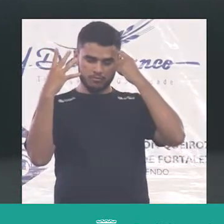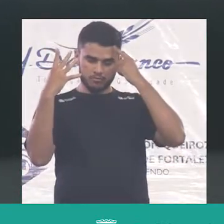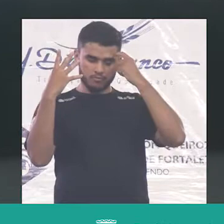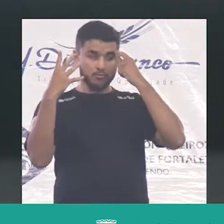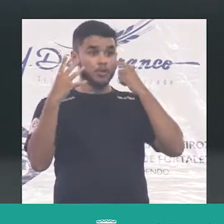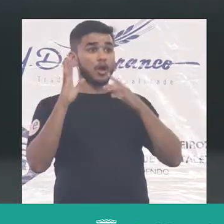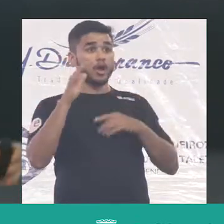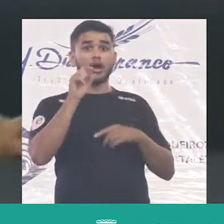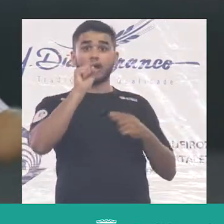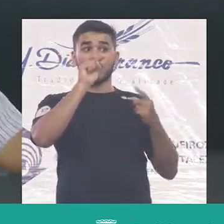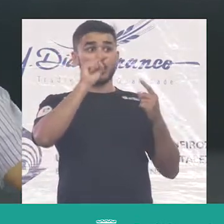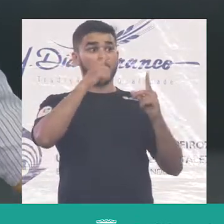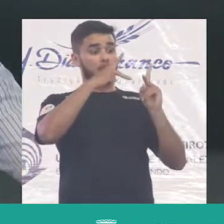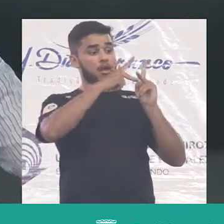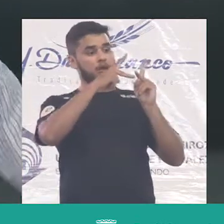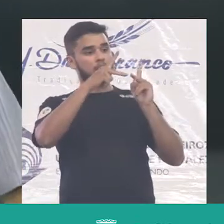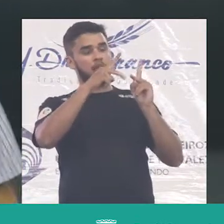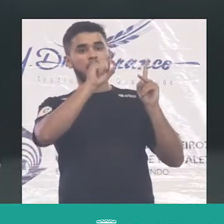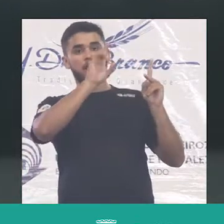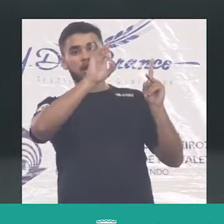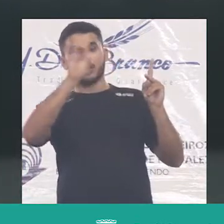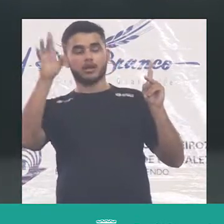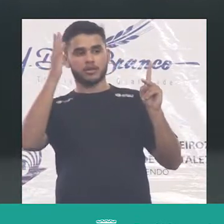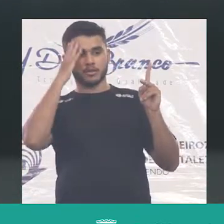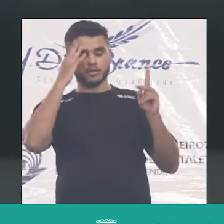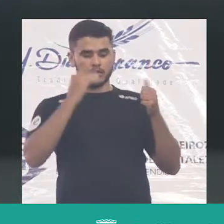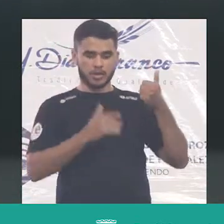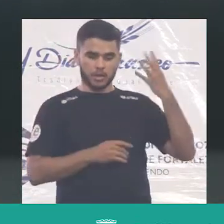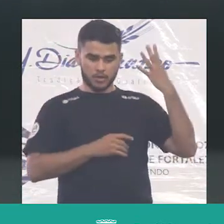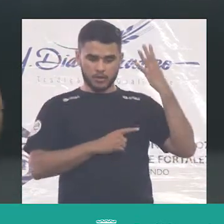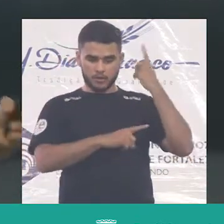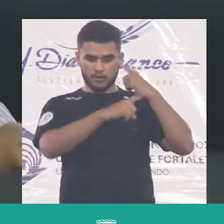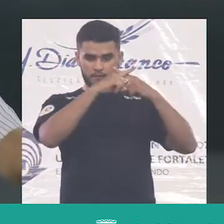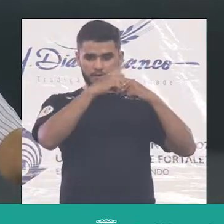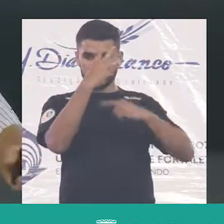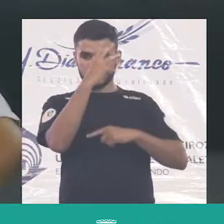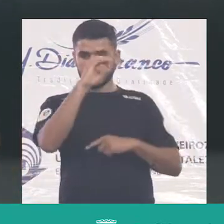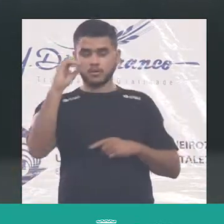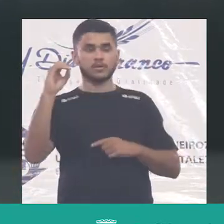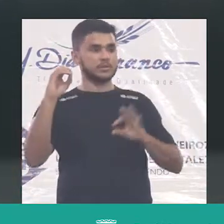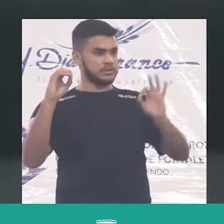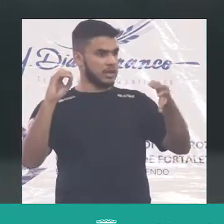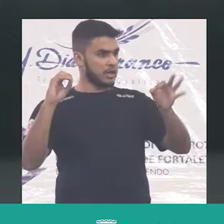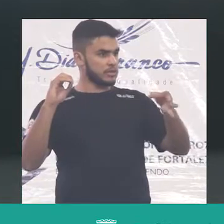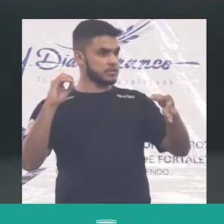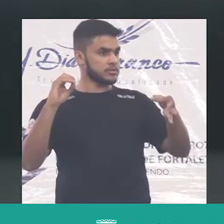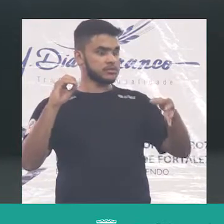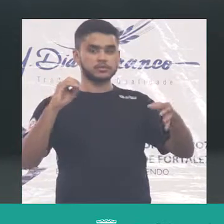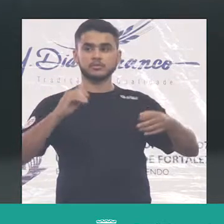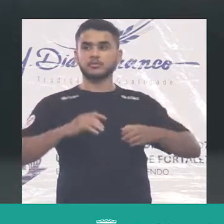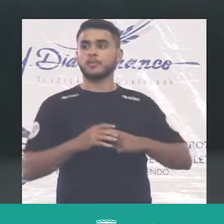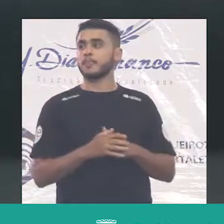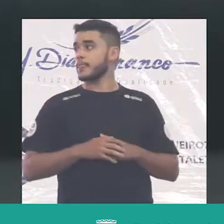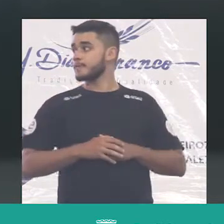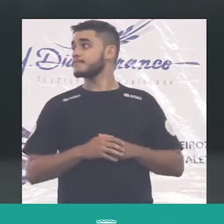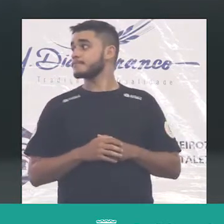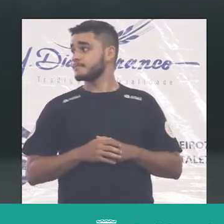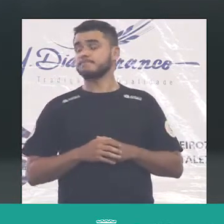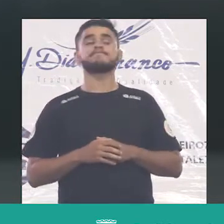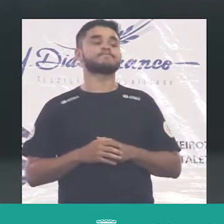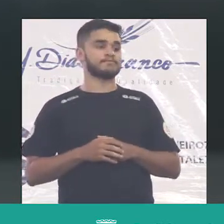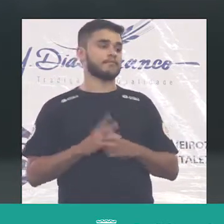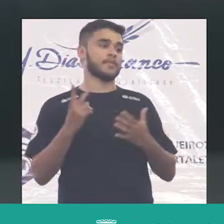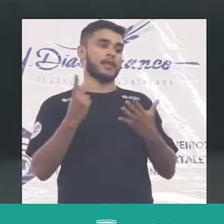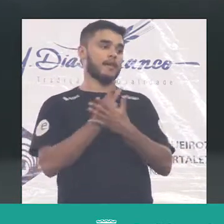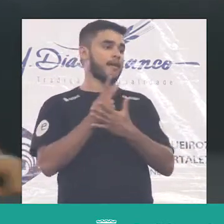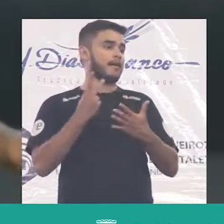Se cada cubo tem 300, é só eu fazer 14 vezes 300, não é não? Esse foi o grande